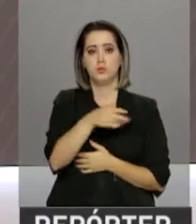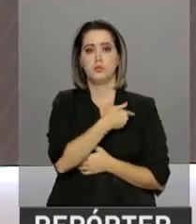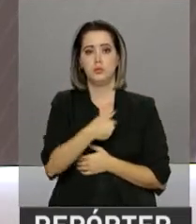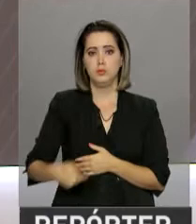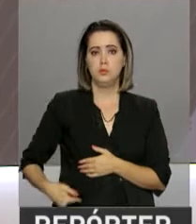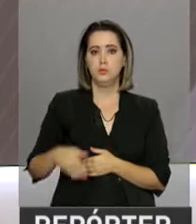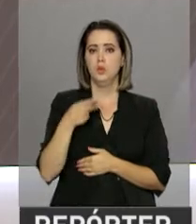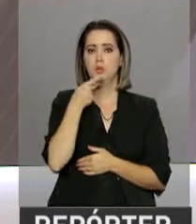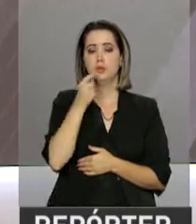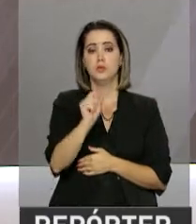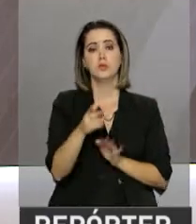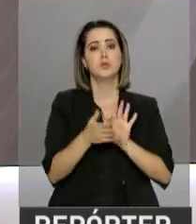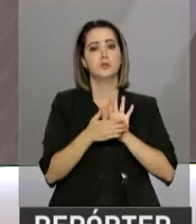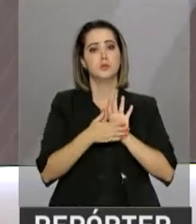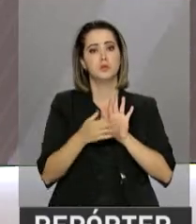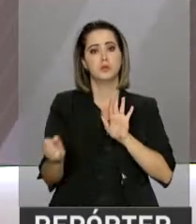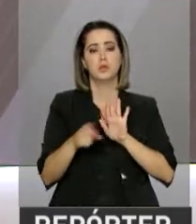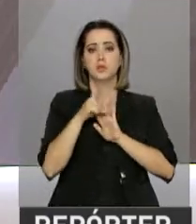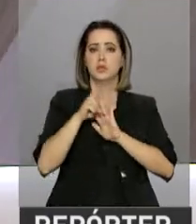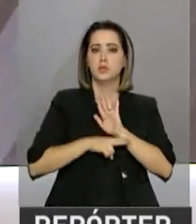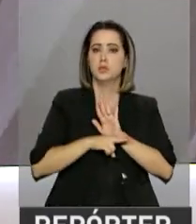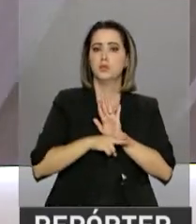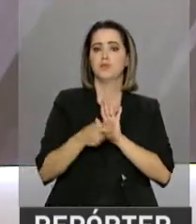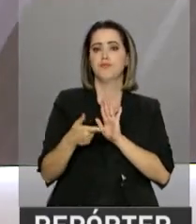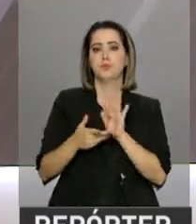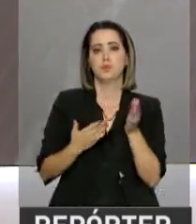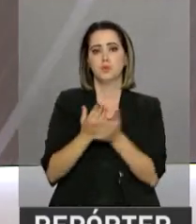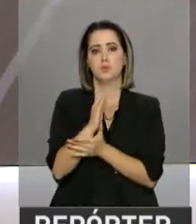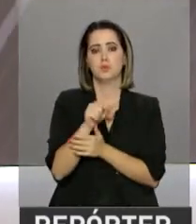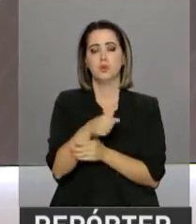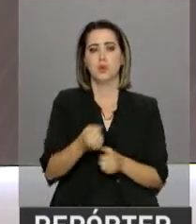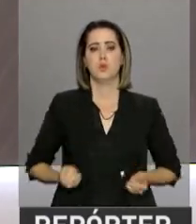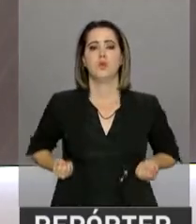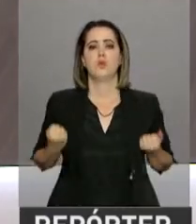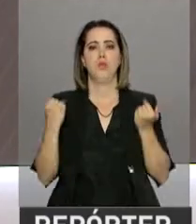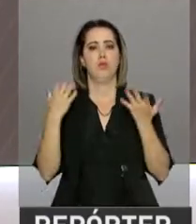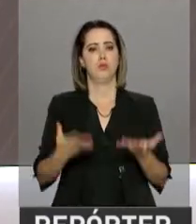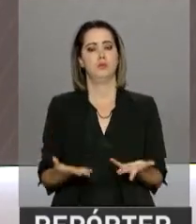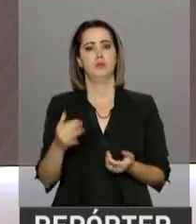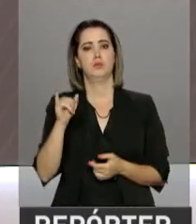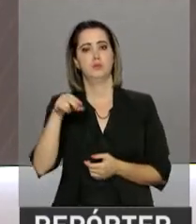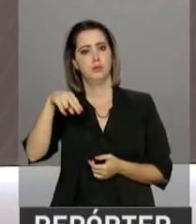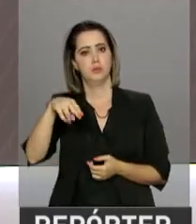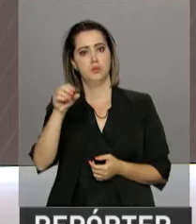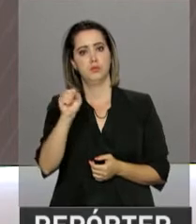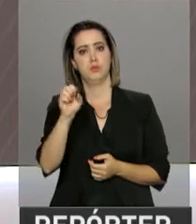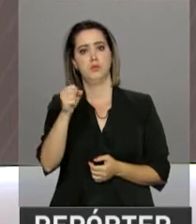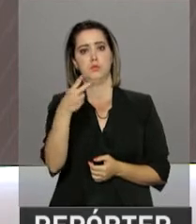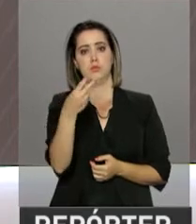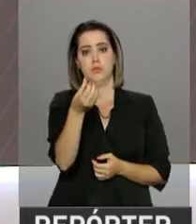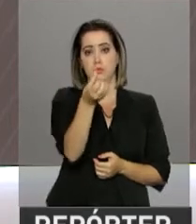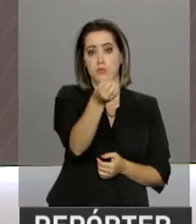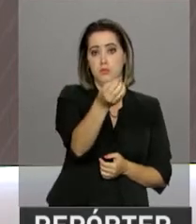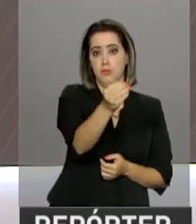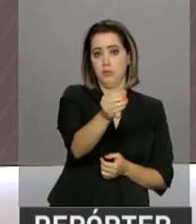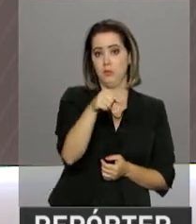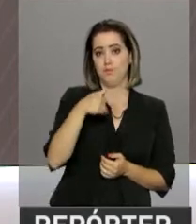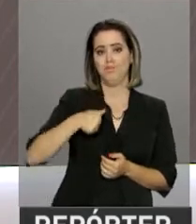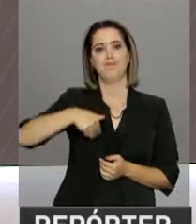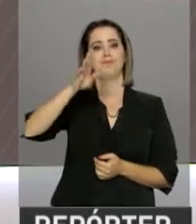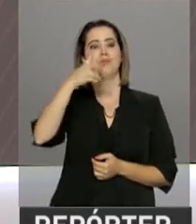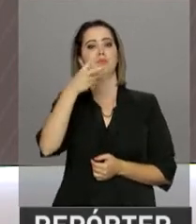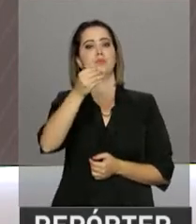o governo, se a proposta de reforma não for aprovada, os gastos com a Previdência Social em 2060